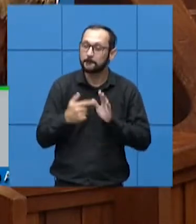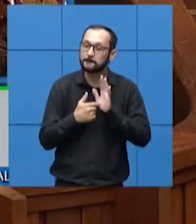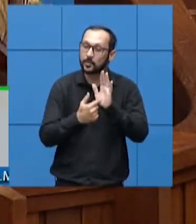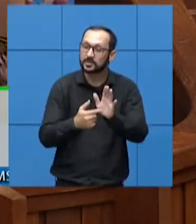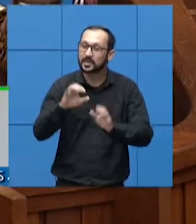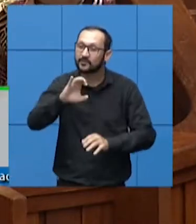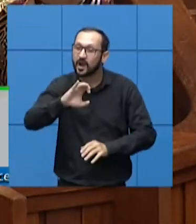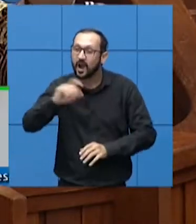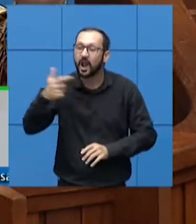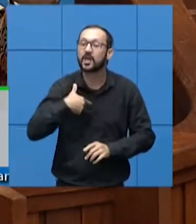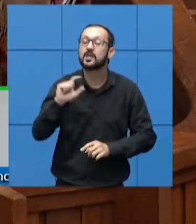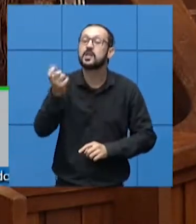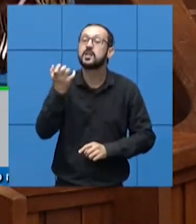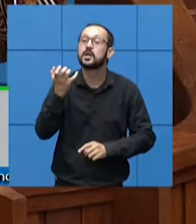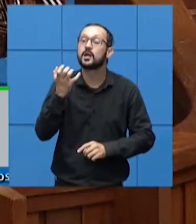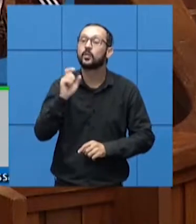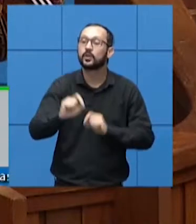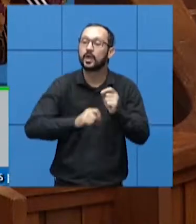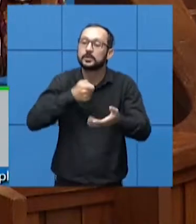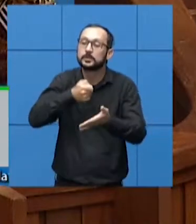nós estávamos buscando